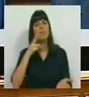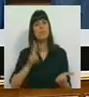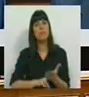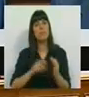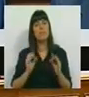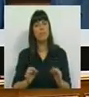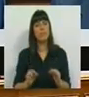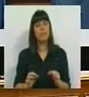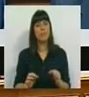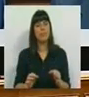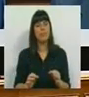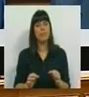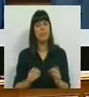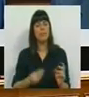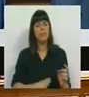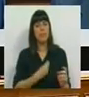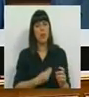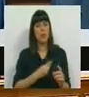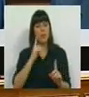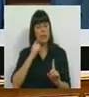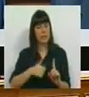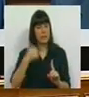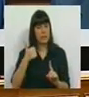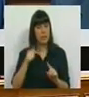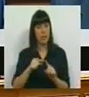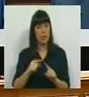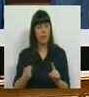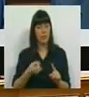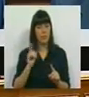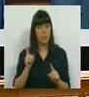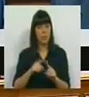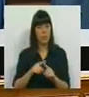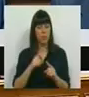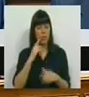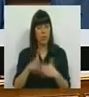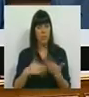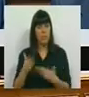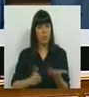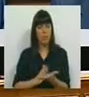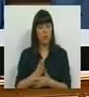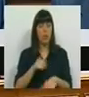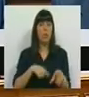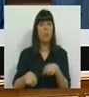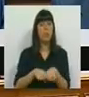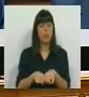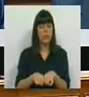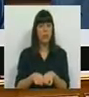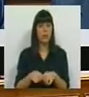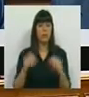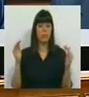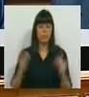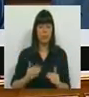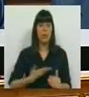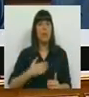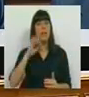realmente a preocupação central não está na continuação de uma política que reduz